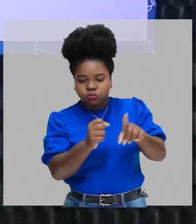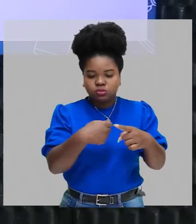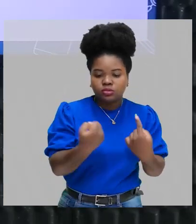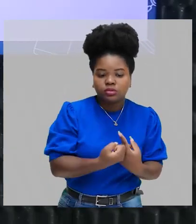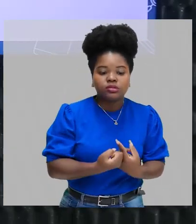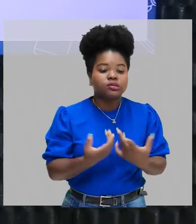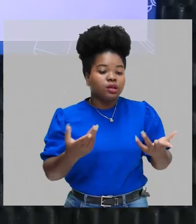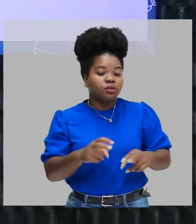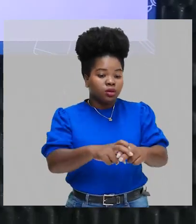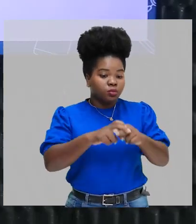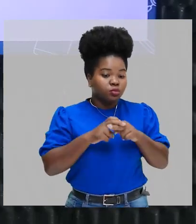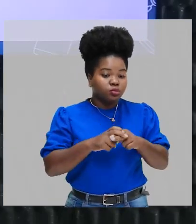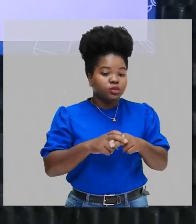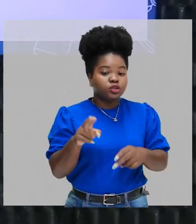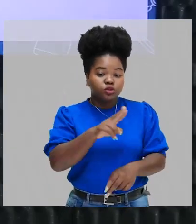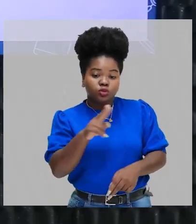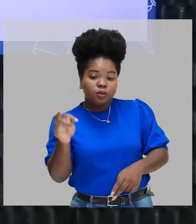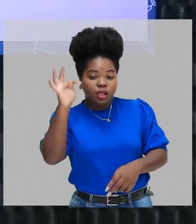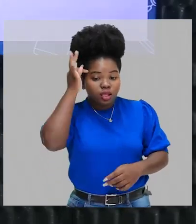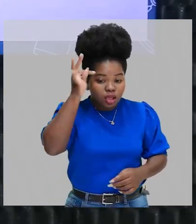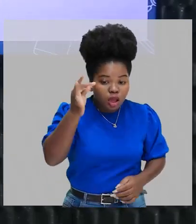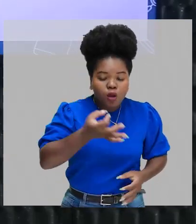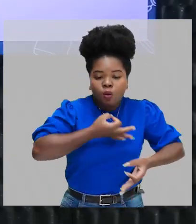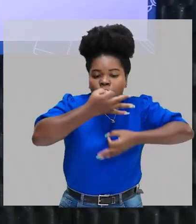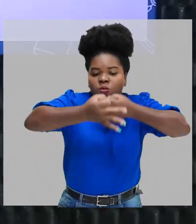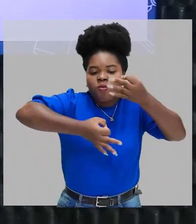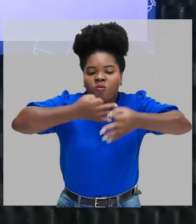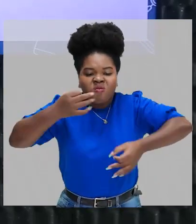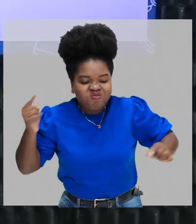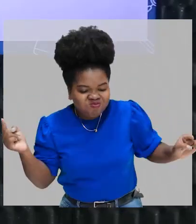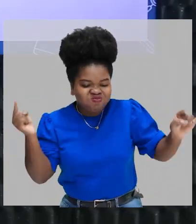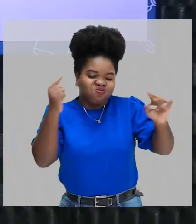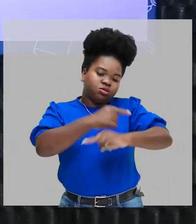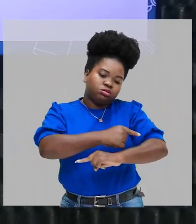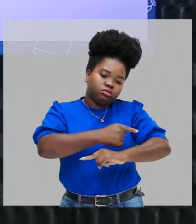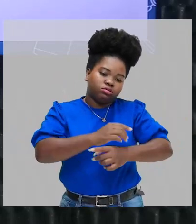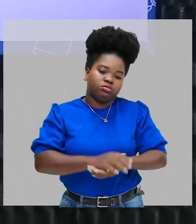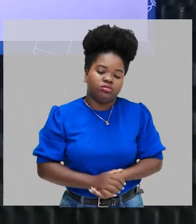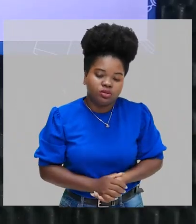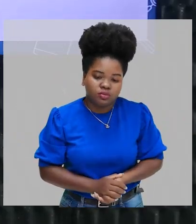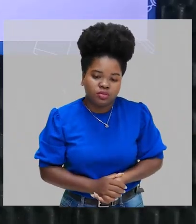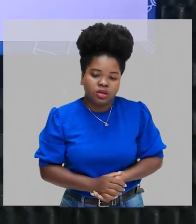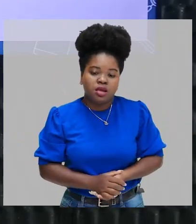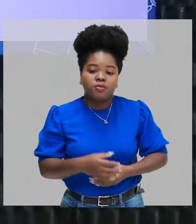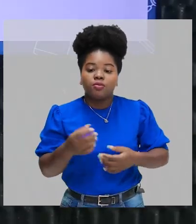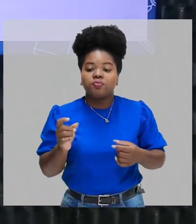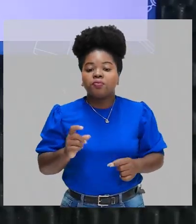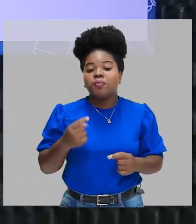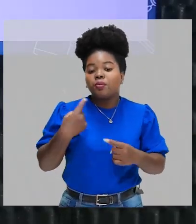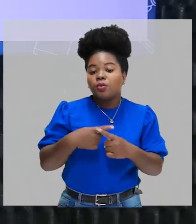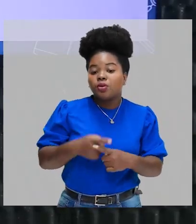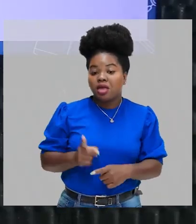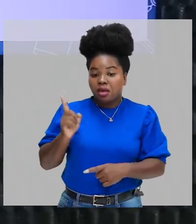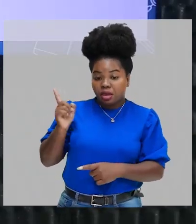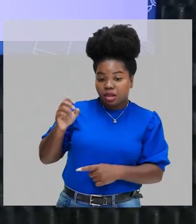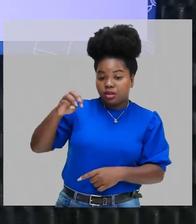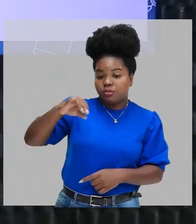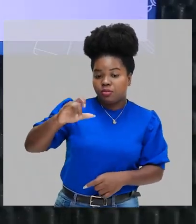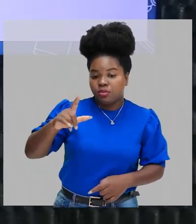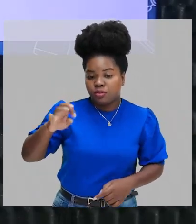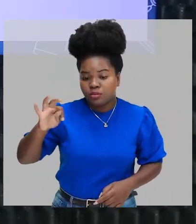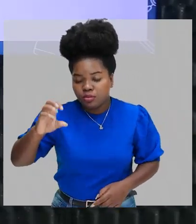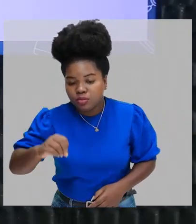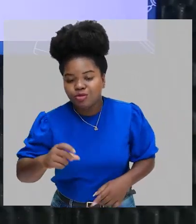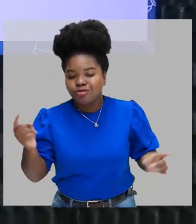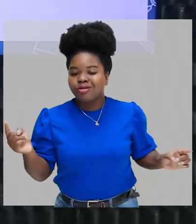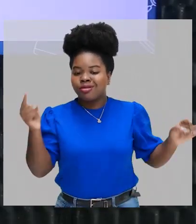teoria crítica, entendeu? Ele está criticando aquela ideia que era o pensamento único lá dos anos 90, o